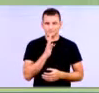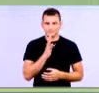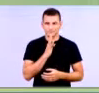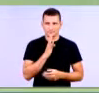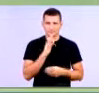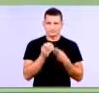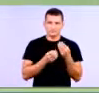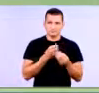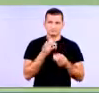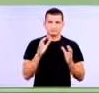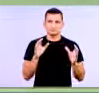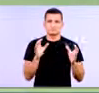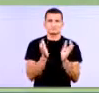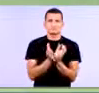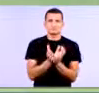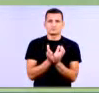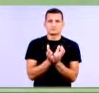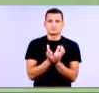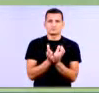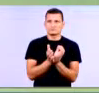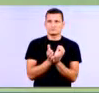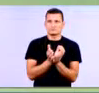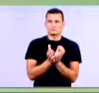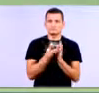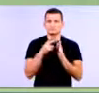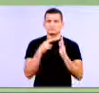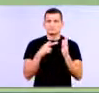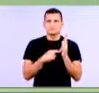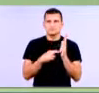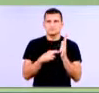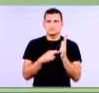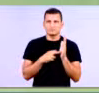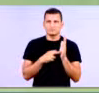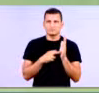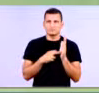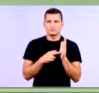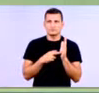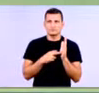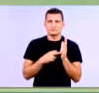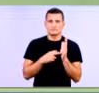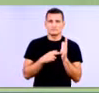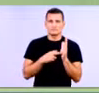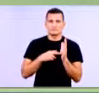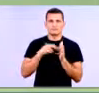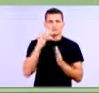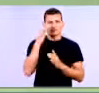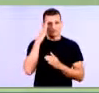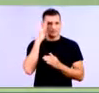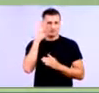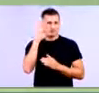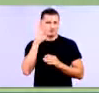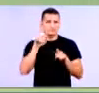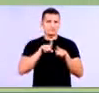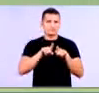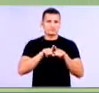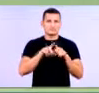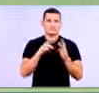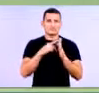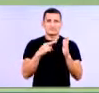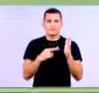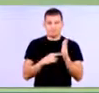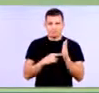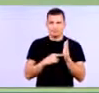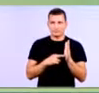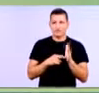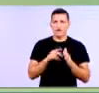um conjunto de diretrizes, princípios e regras que irão